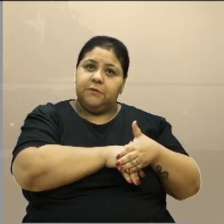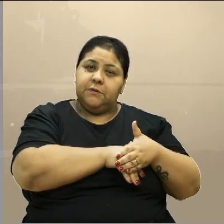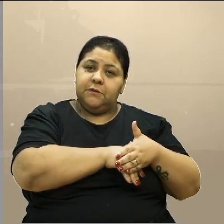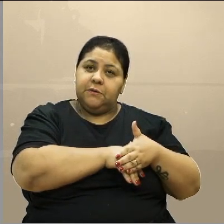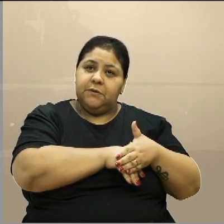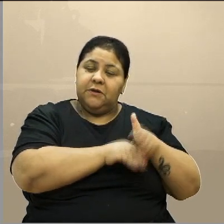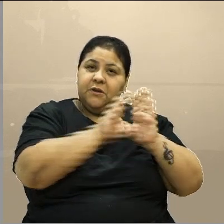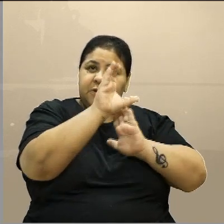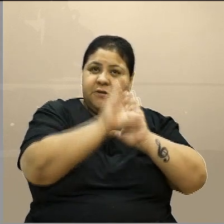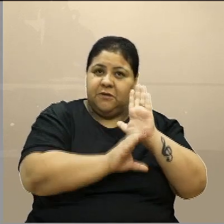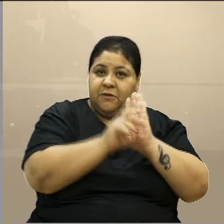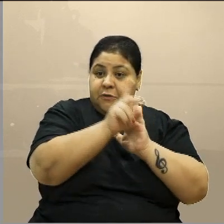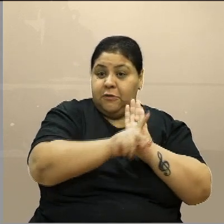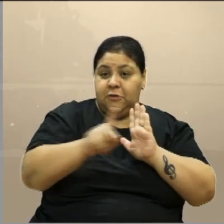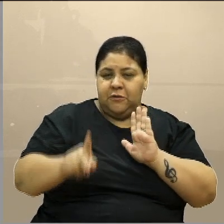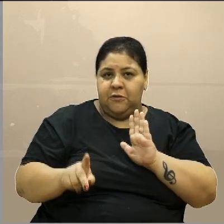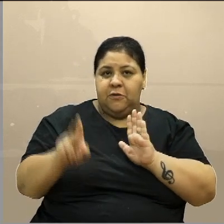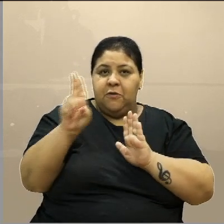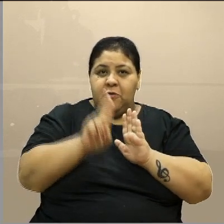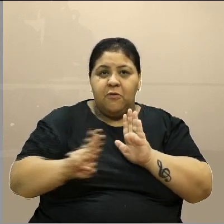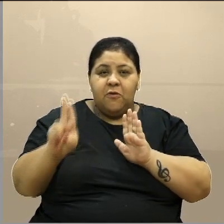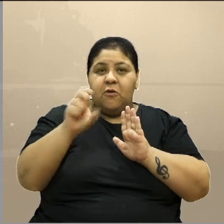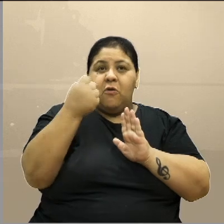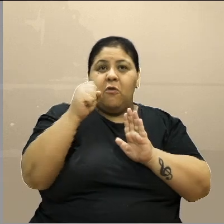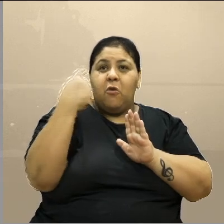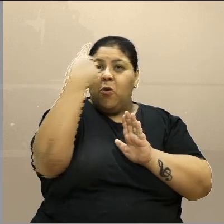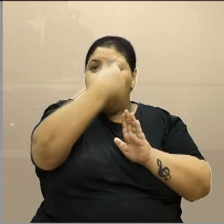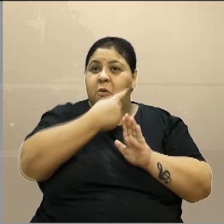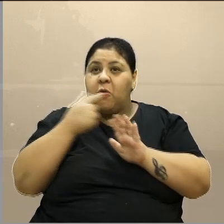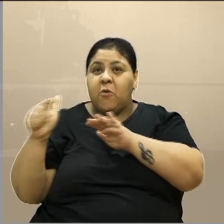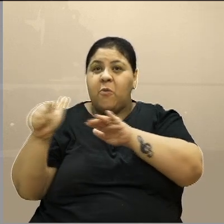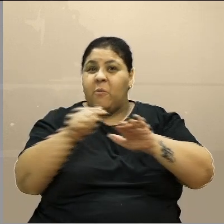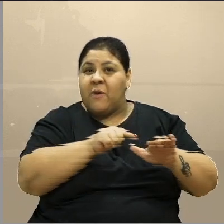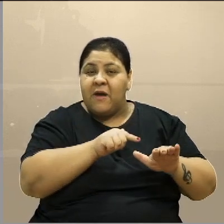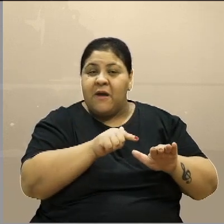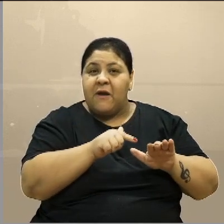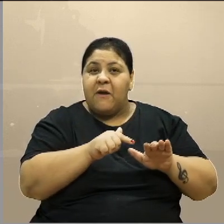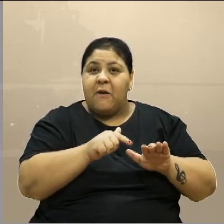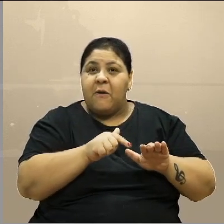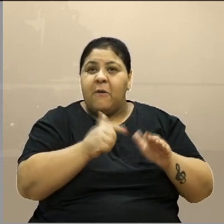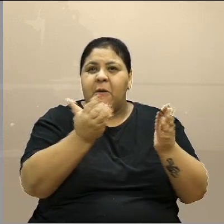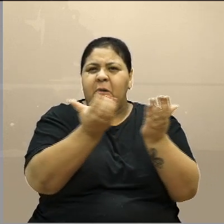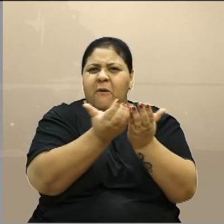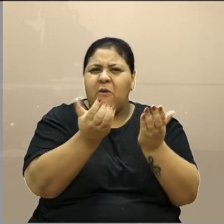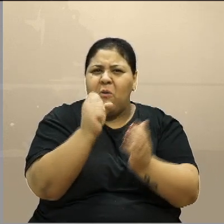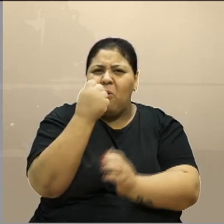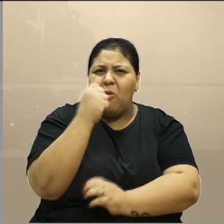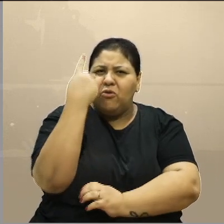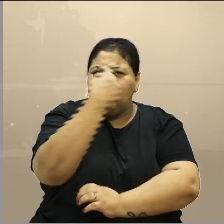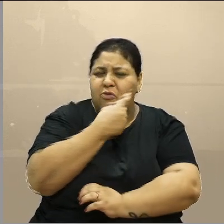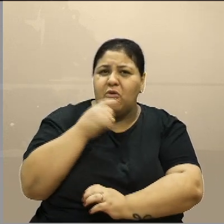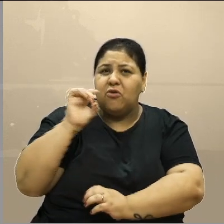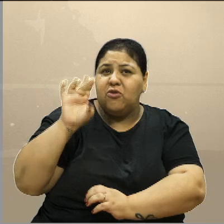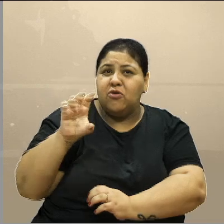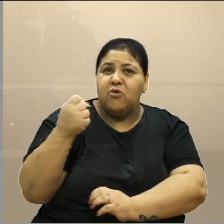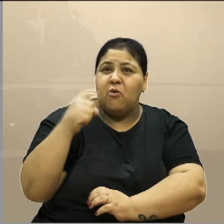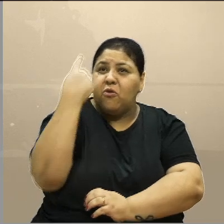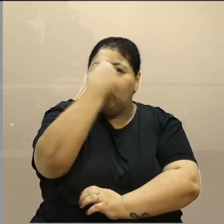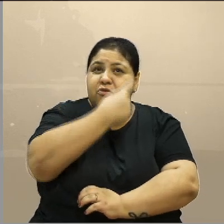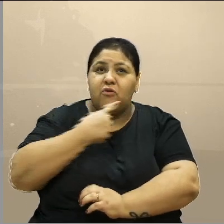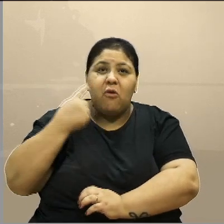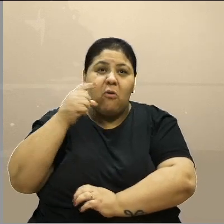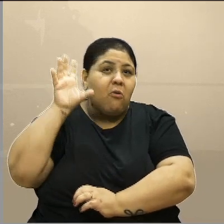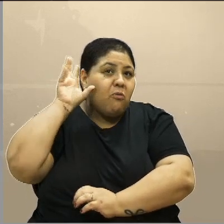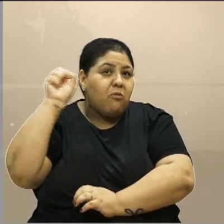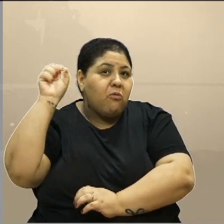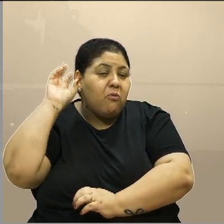professor universitário uma exigência de, no mínimo, 8 horas semanais para dar aula. Você pode dizer, não, mas é 8 horas só. Não, mas essas 8 horas viram 20, viram 25.